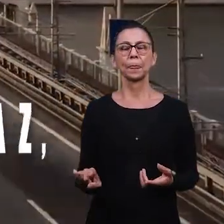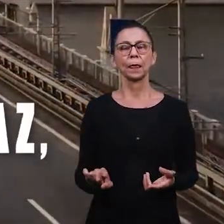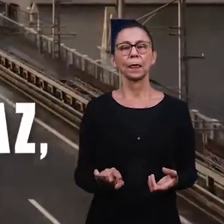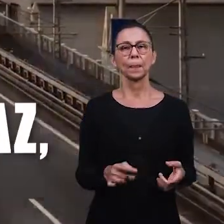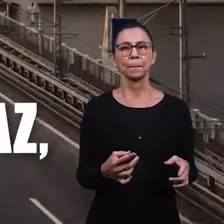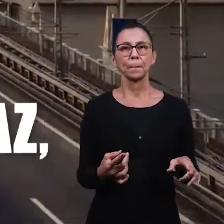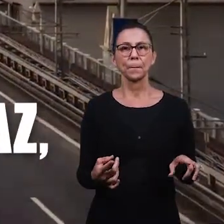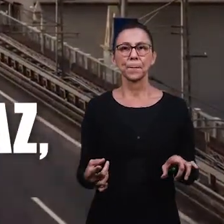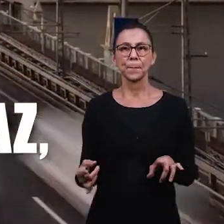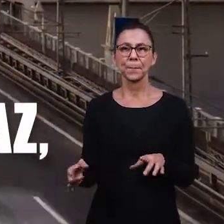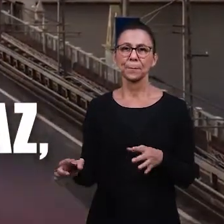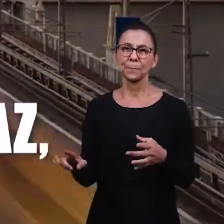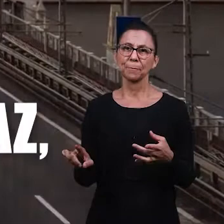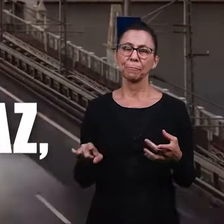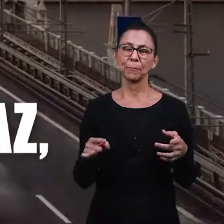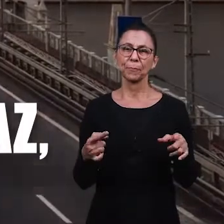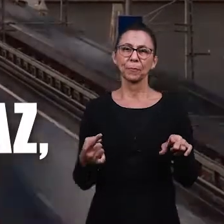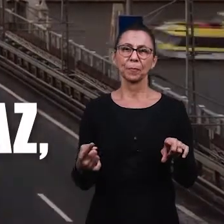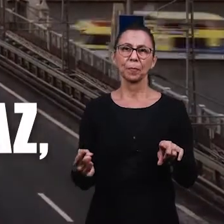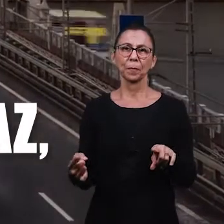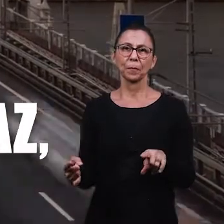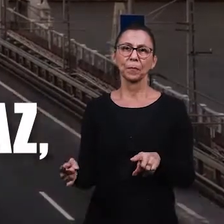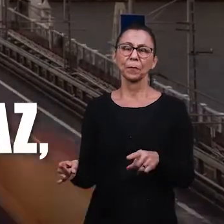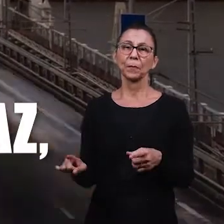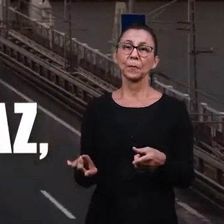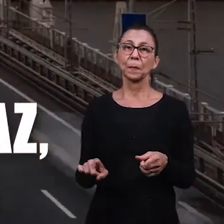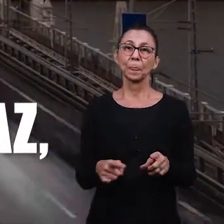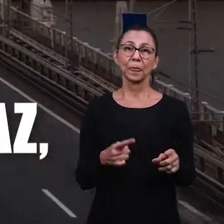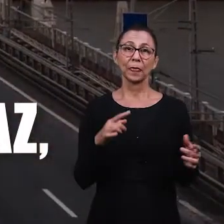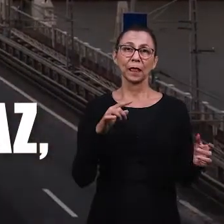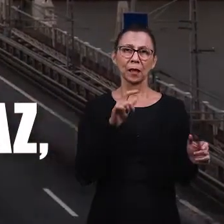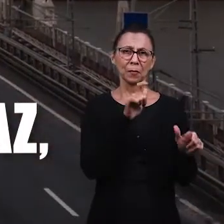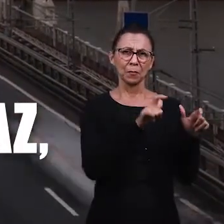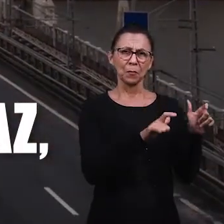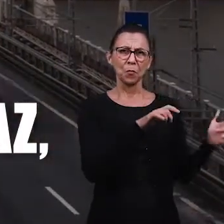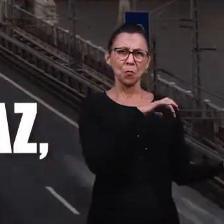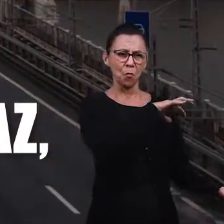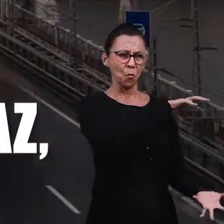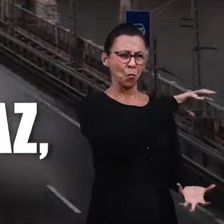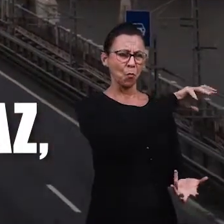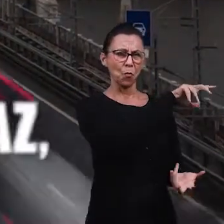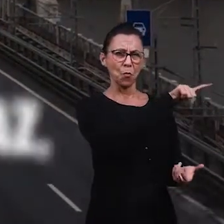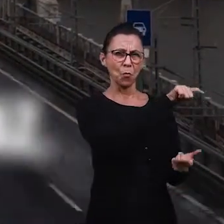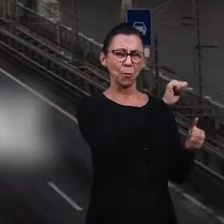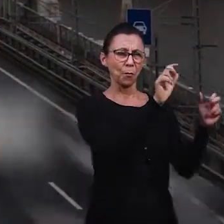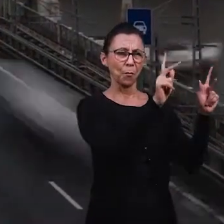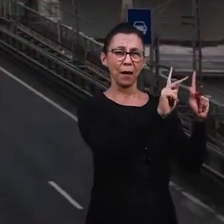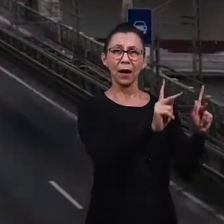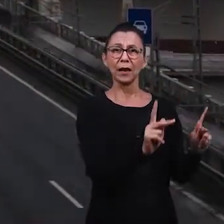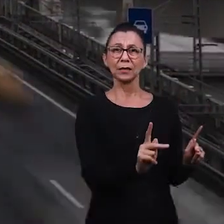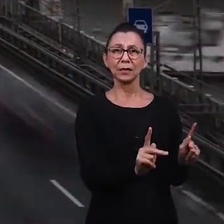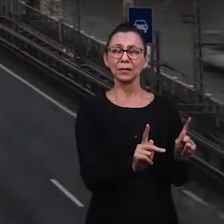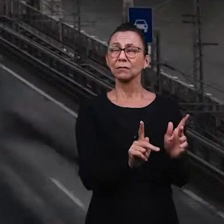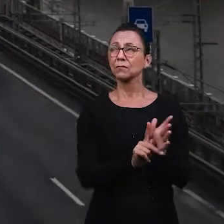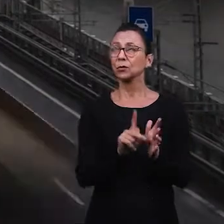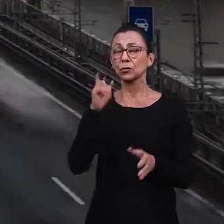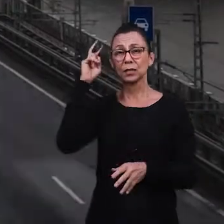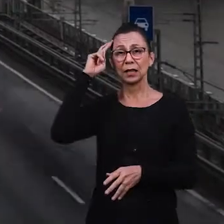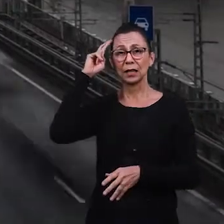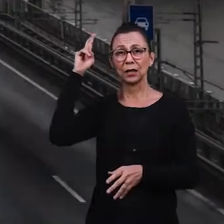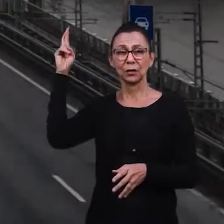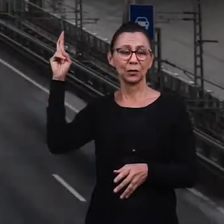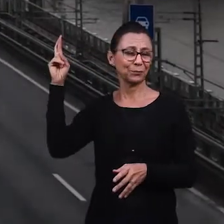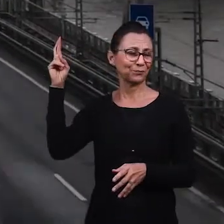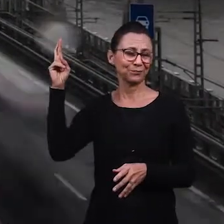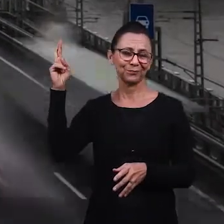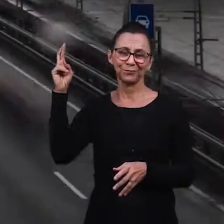Este mundo não tem a sua paz. Este mundo